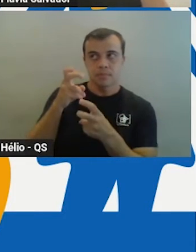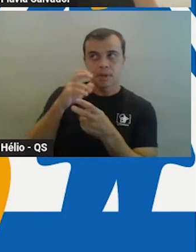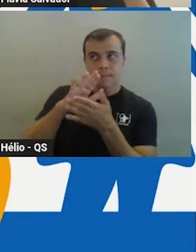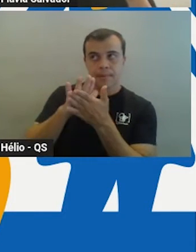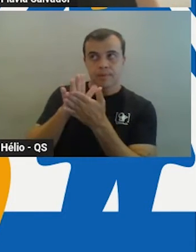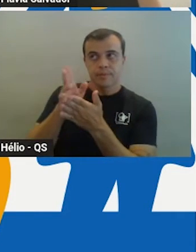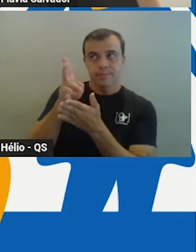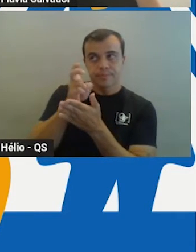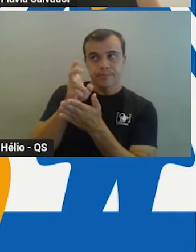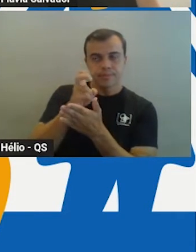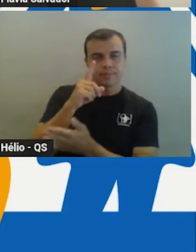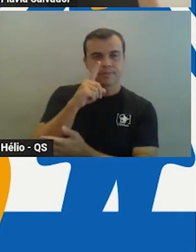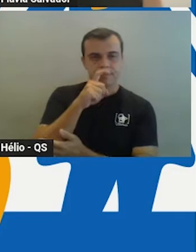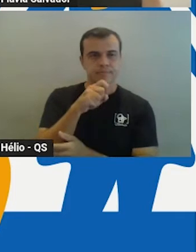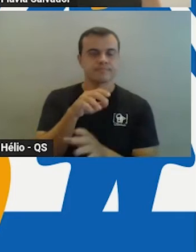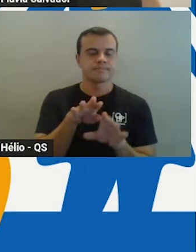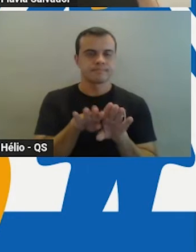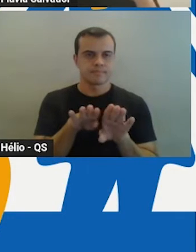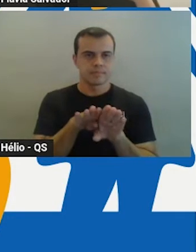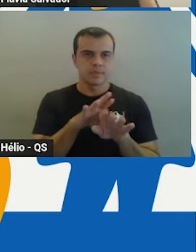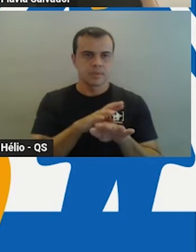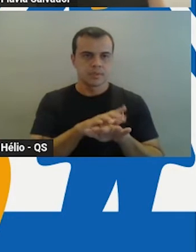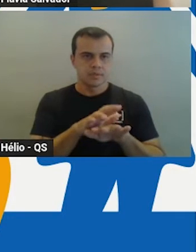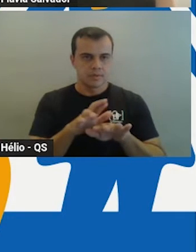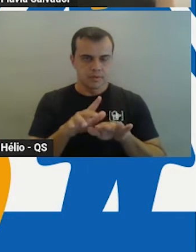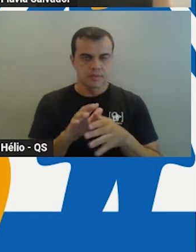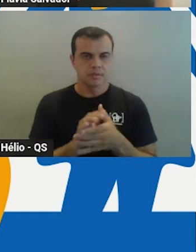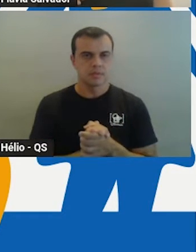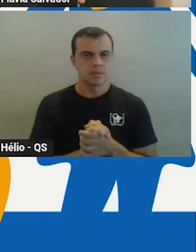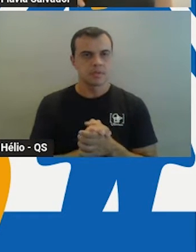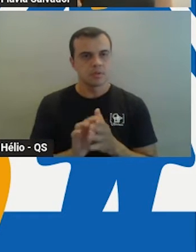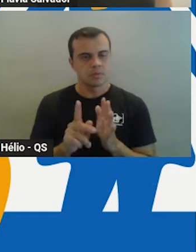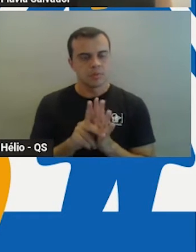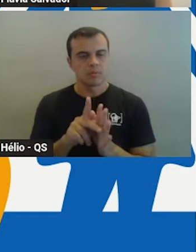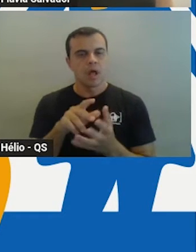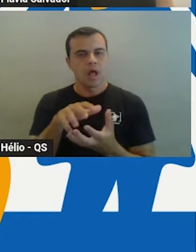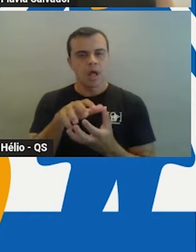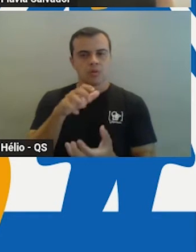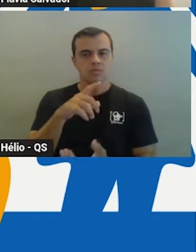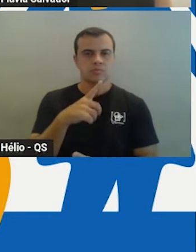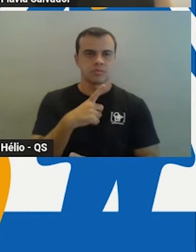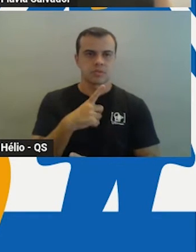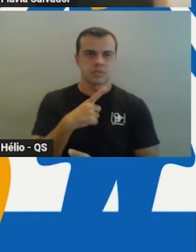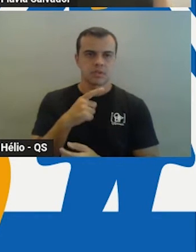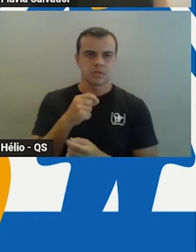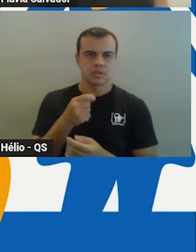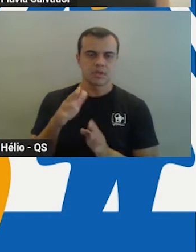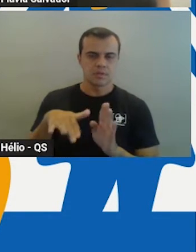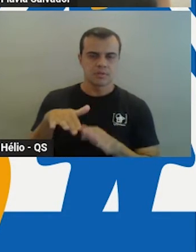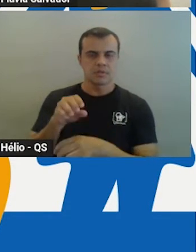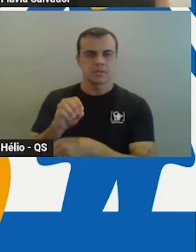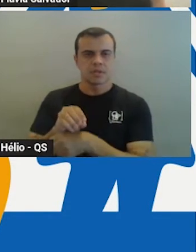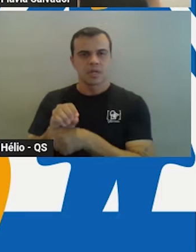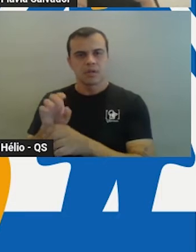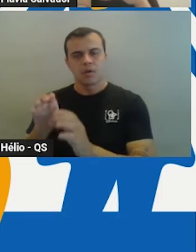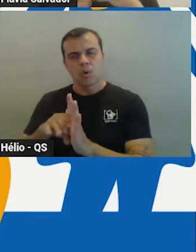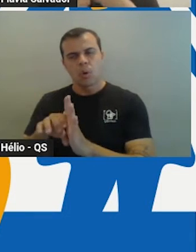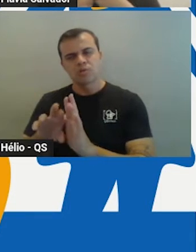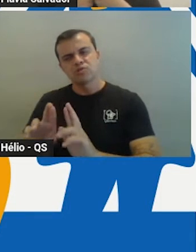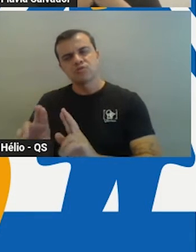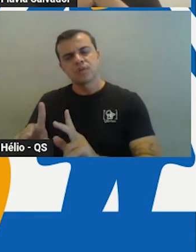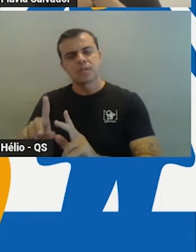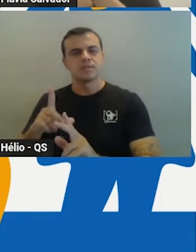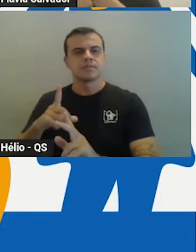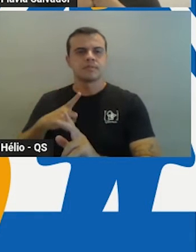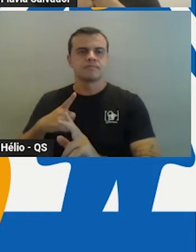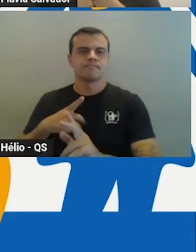preconceitos e dificuldades e, enfim, que os próprios adultos, que foram criados muitas vezes com conceitos